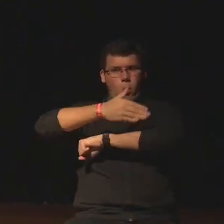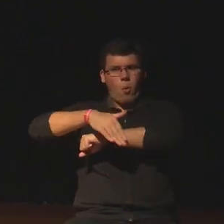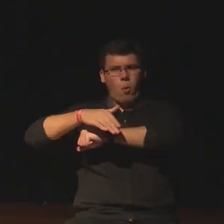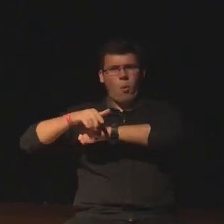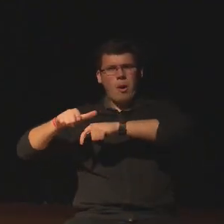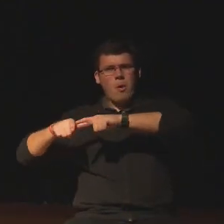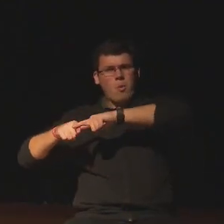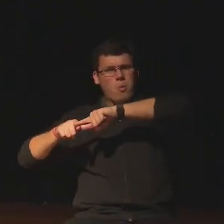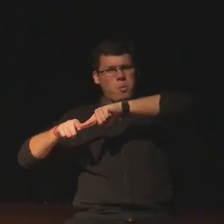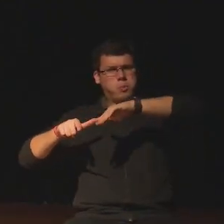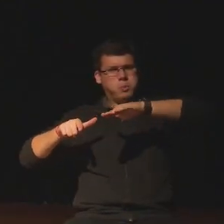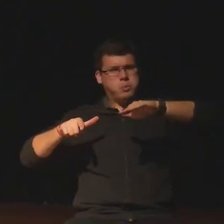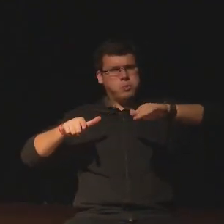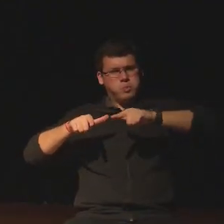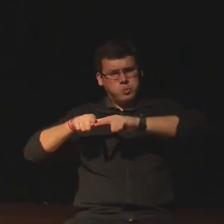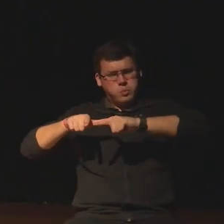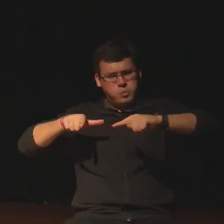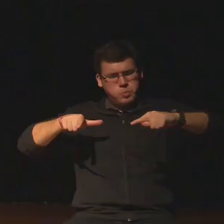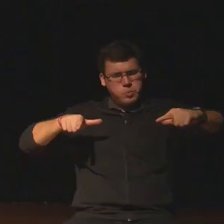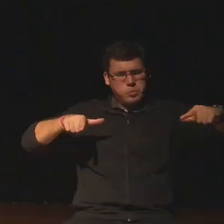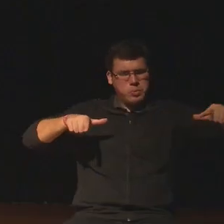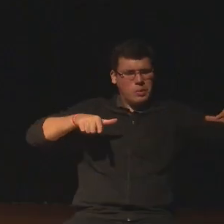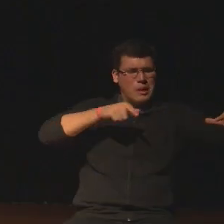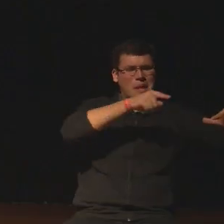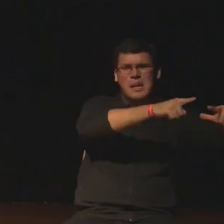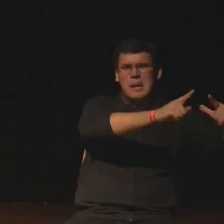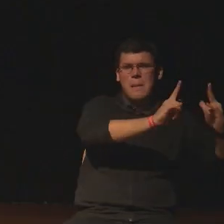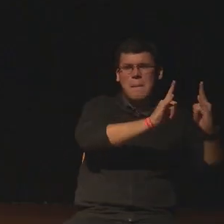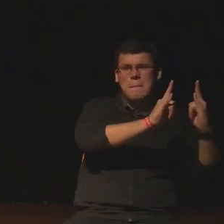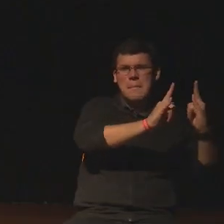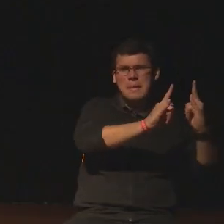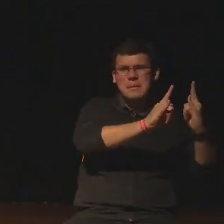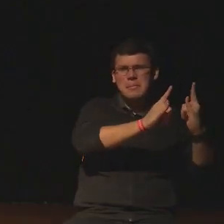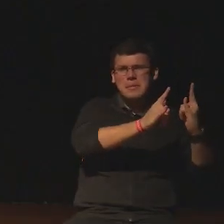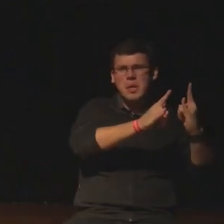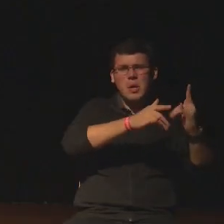assim, não é porque eu não quero um